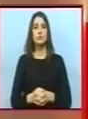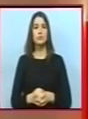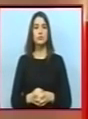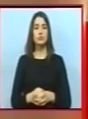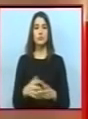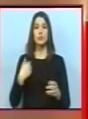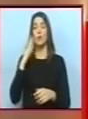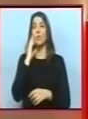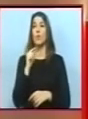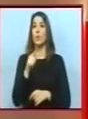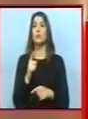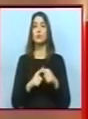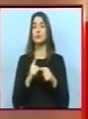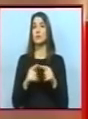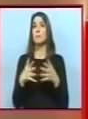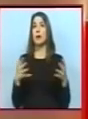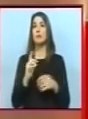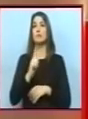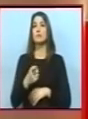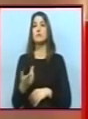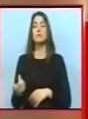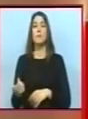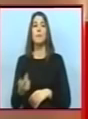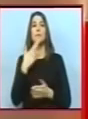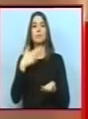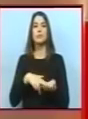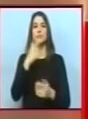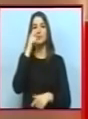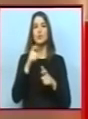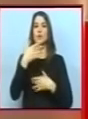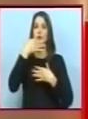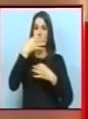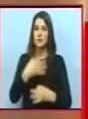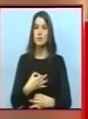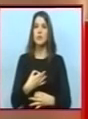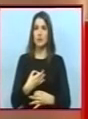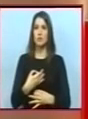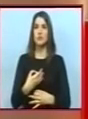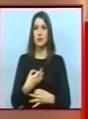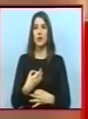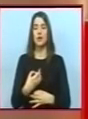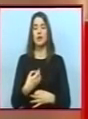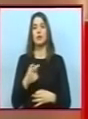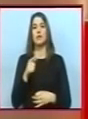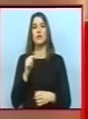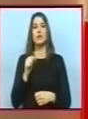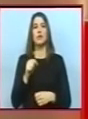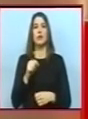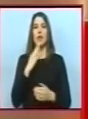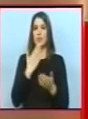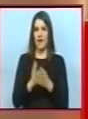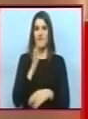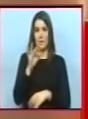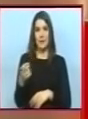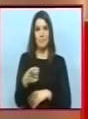Eu acho que a grande mais-valia é, efetivamente, as pessoas terem a certeza que, uma frase muito ouvida, vai haver paz ouvida, na família